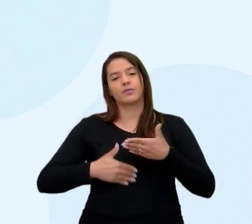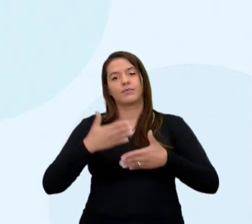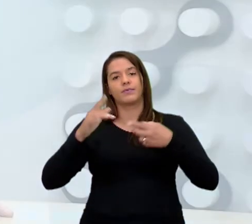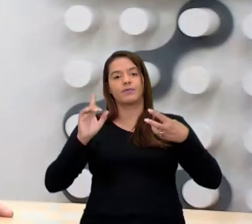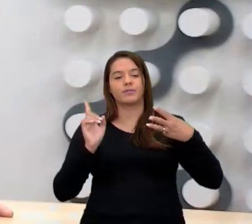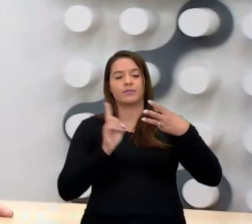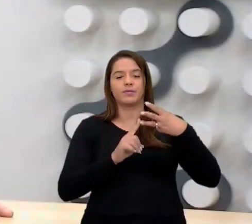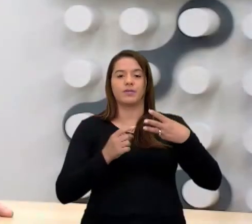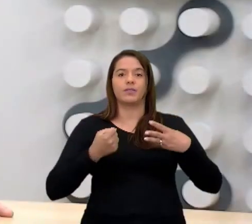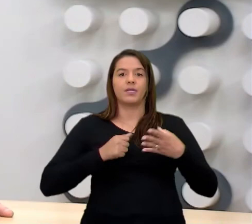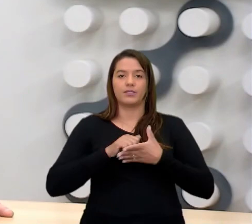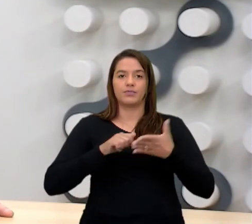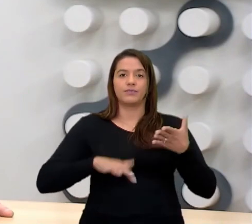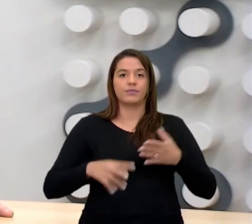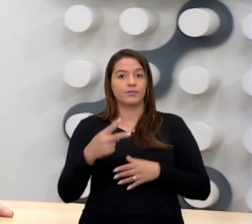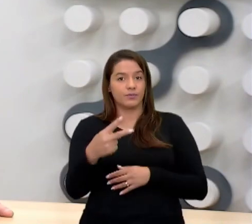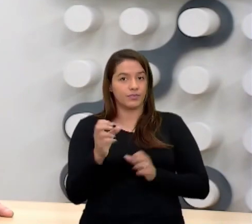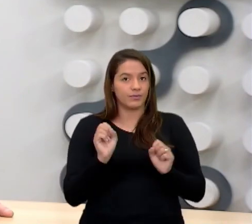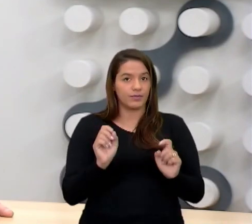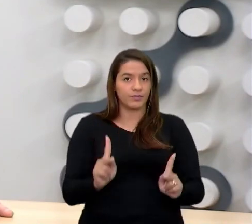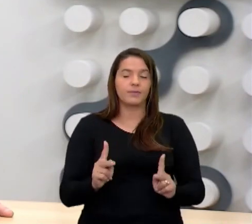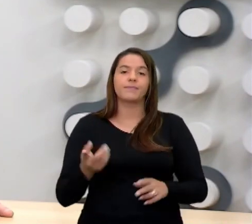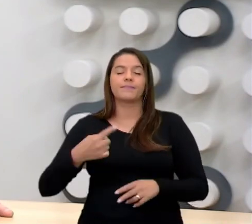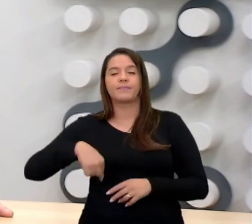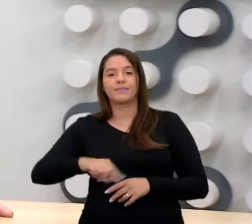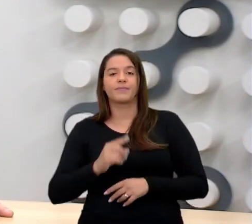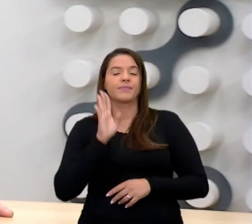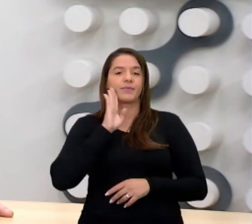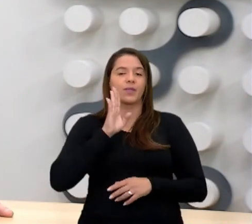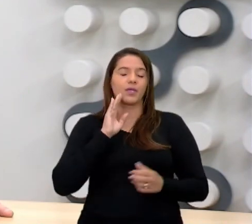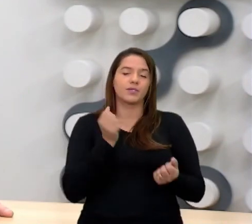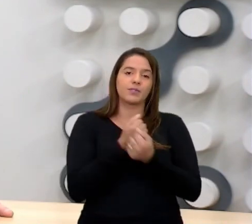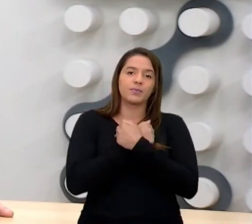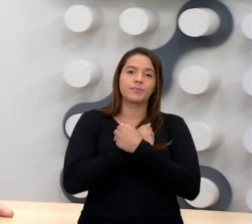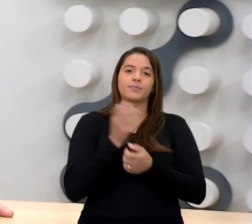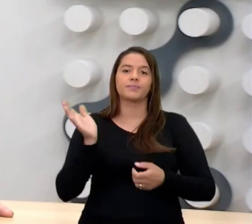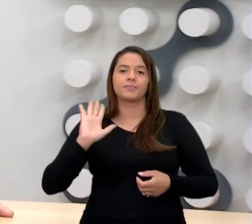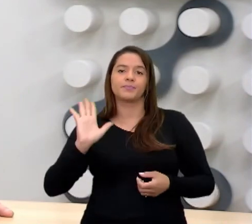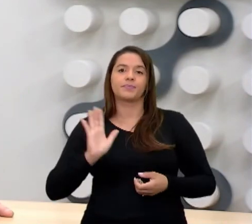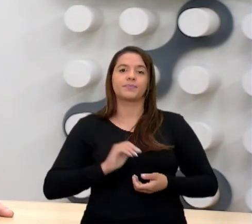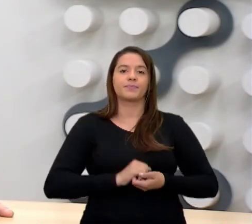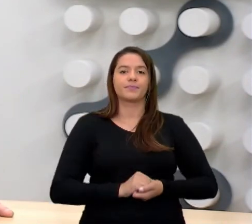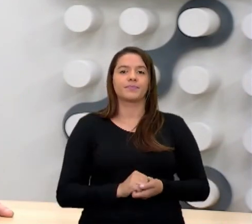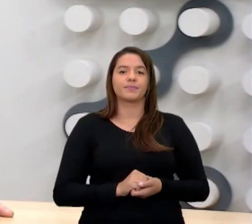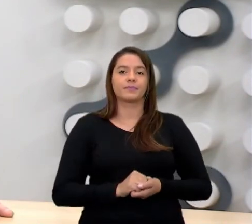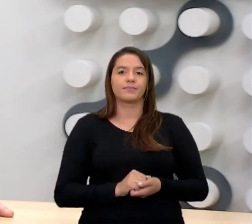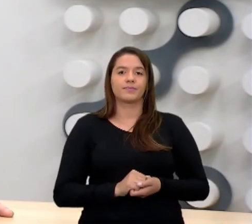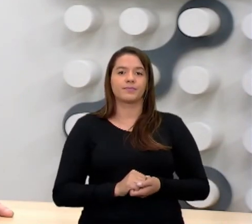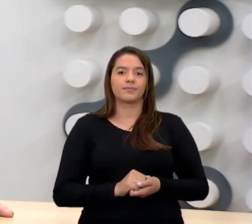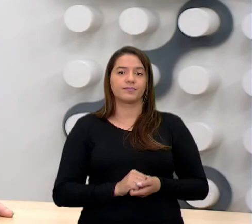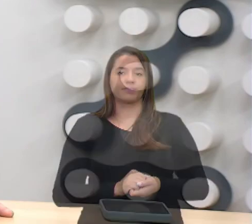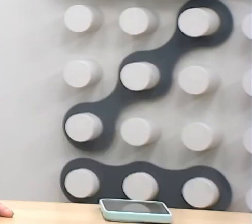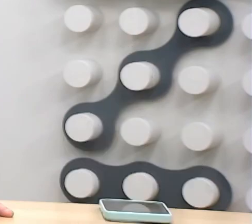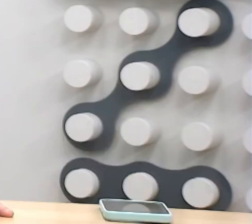atividade 2. Certo, galera? Foi muito legal estar aqui com vocês. Um forte abraço a todos e até a próxima.